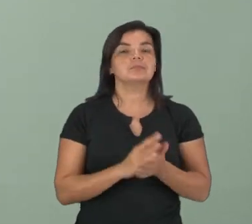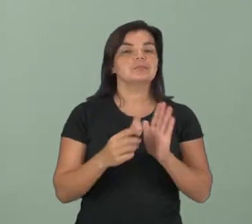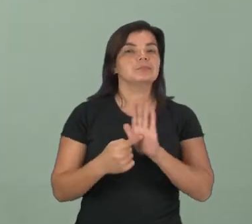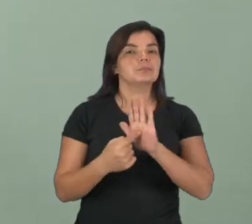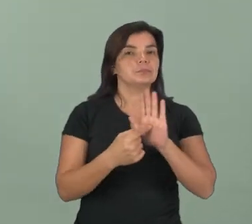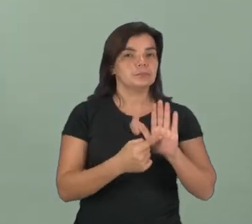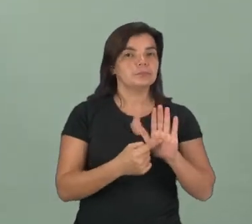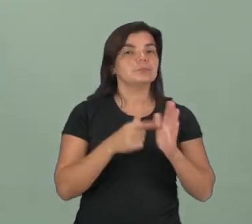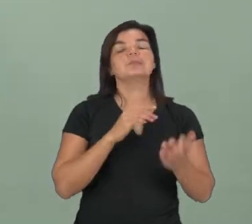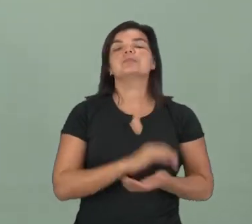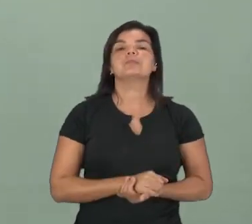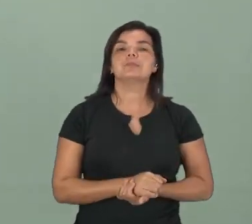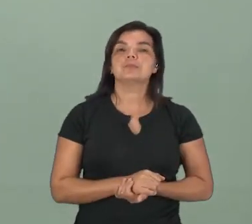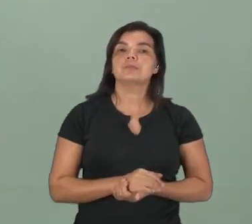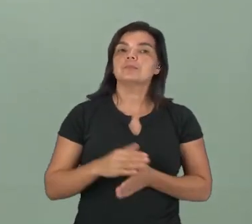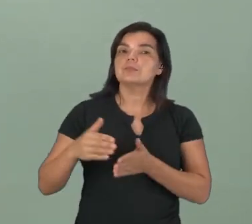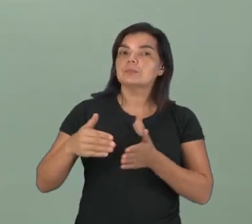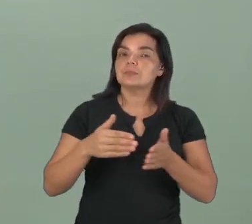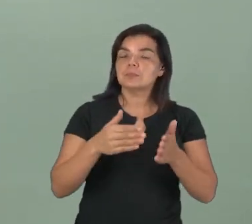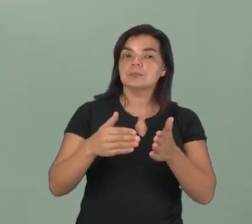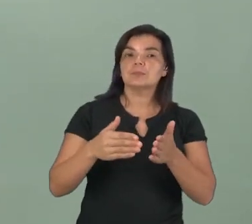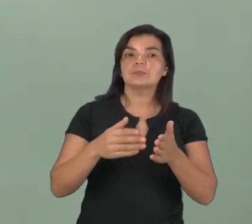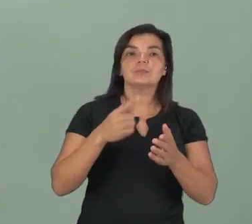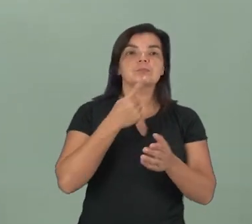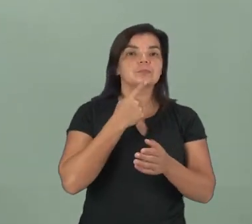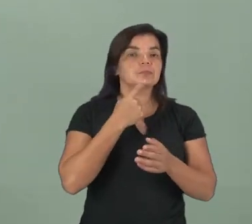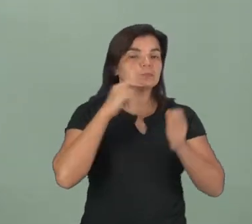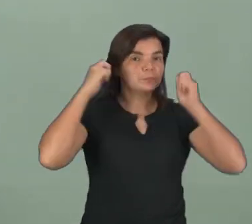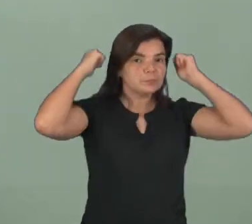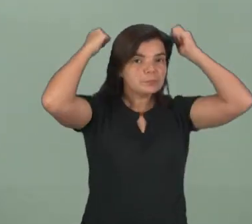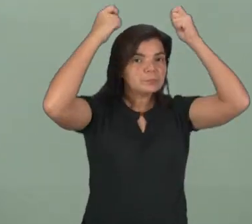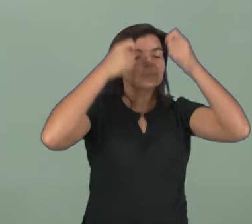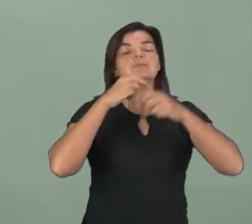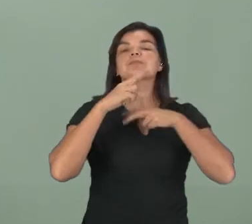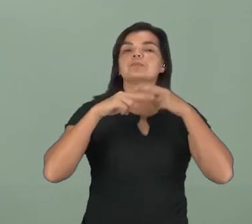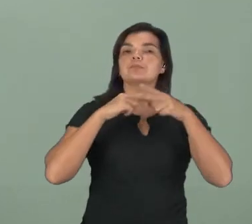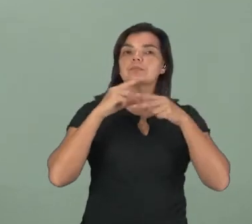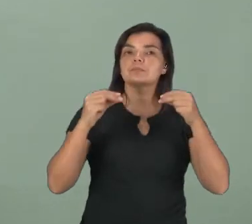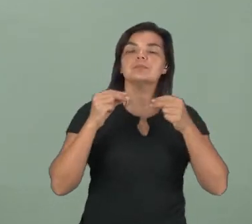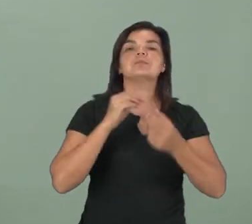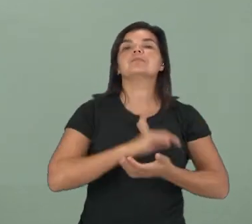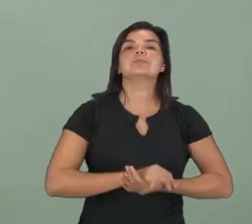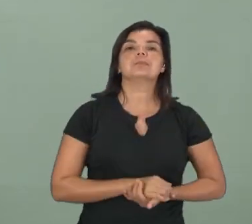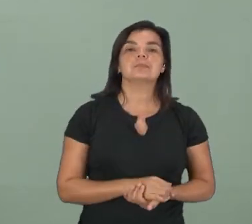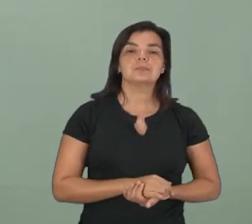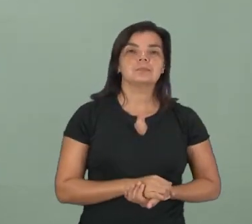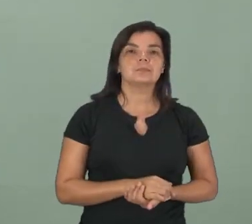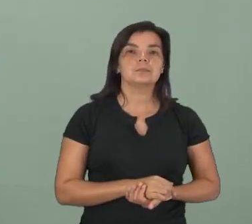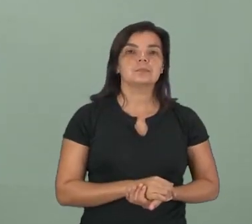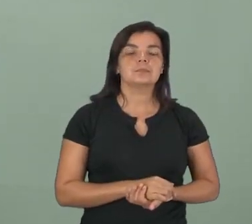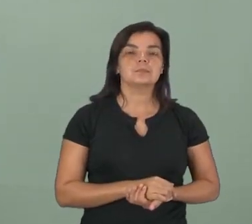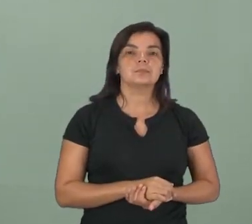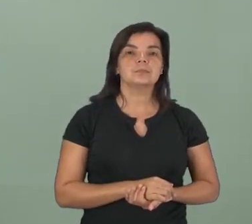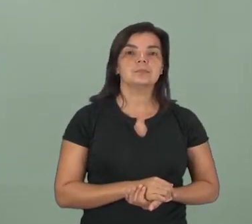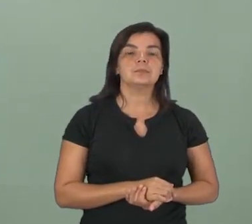mostrar a vocês o caminho que a Chapeuzinho Vermelho seguiu.